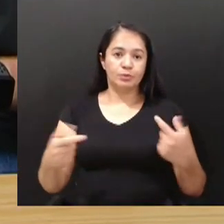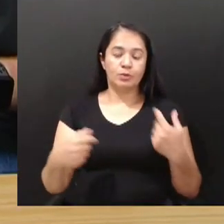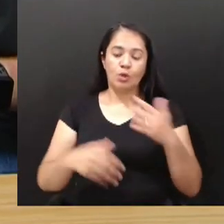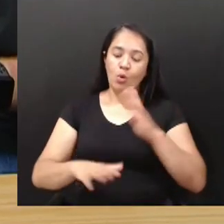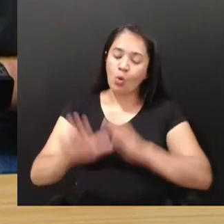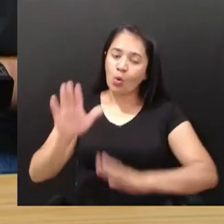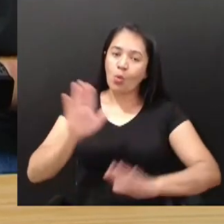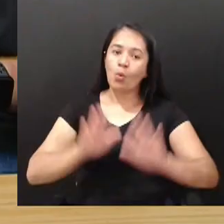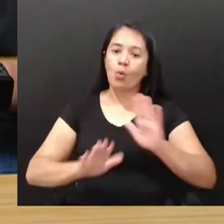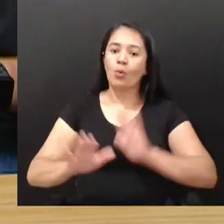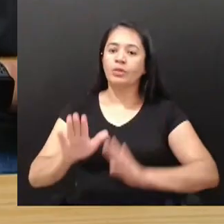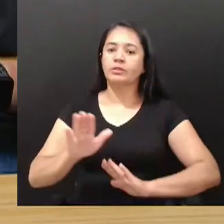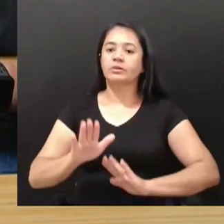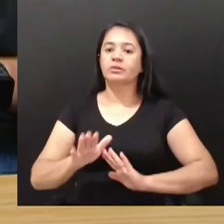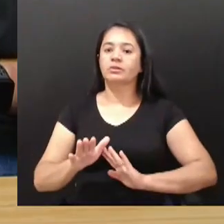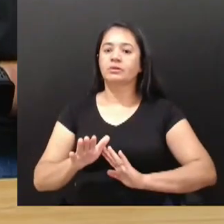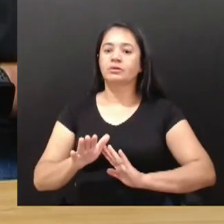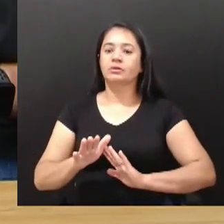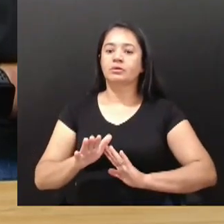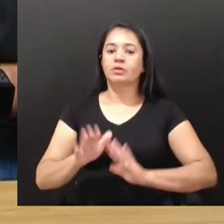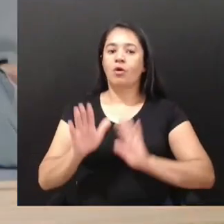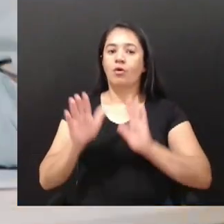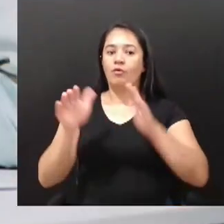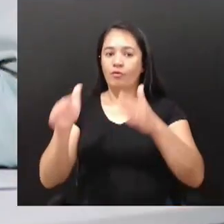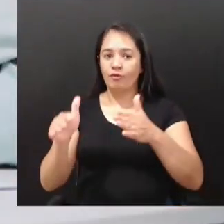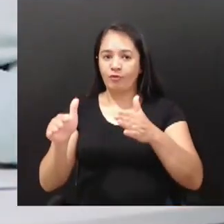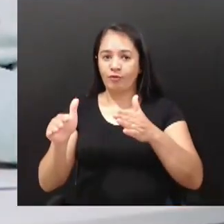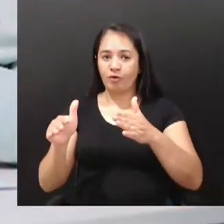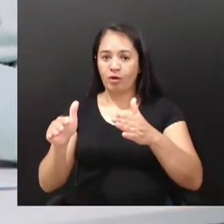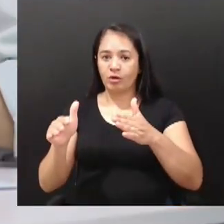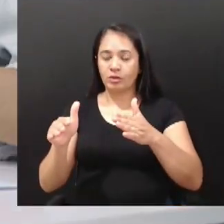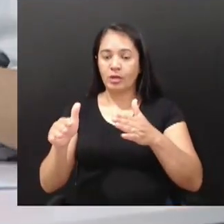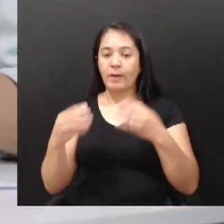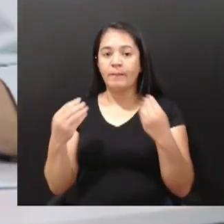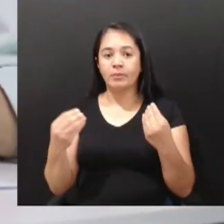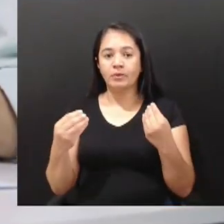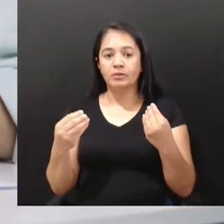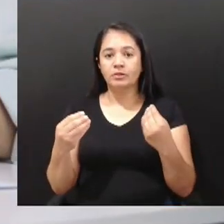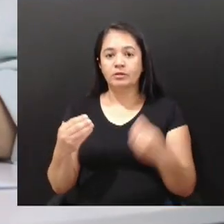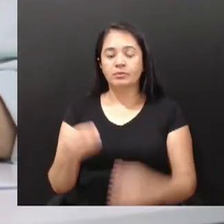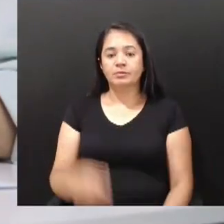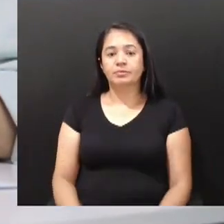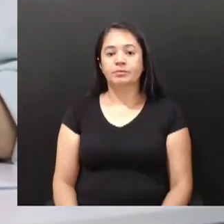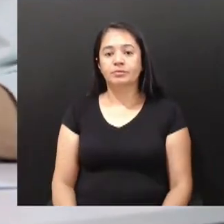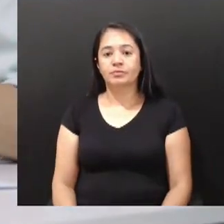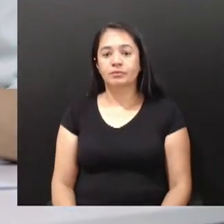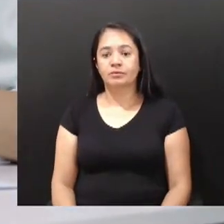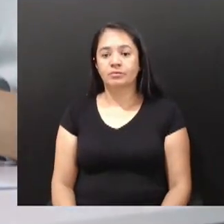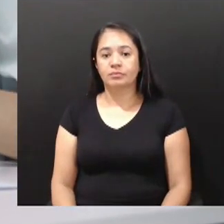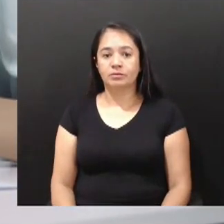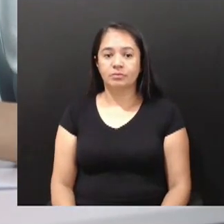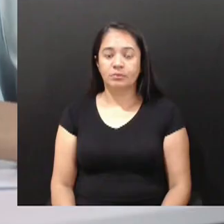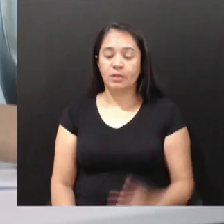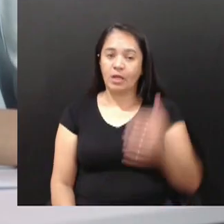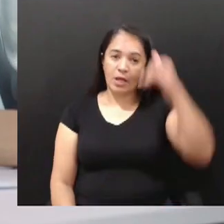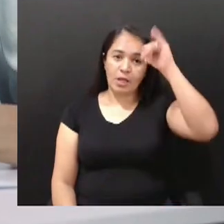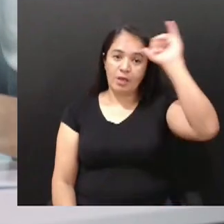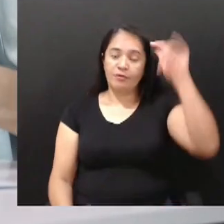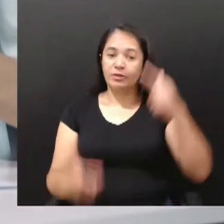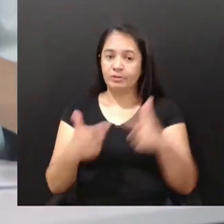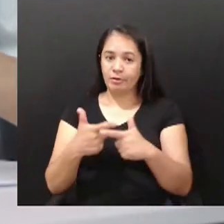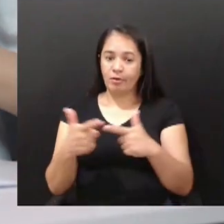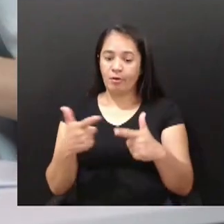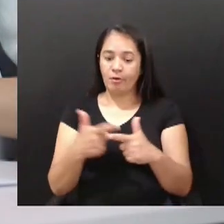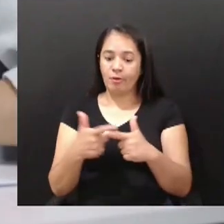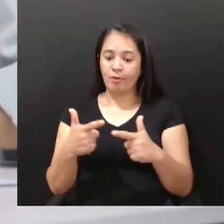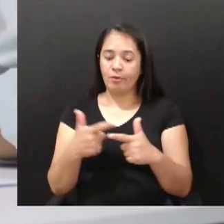forma como a gente lida com isso para que não vire um grande problema. Eu sempre falo, a gente não